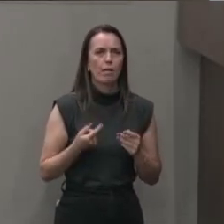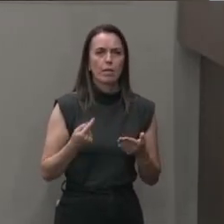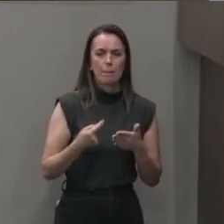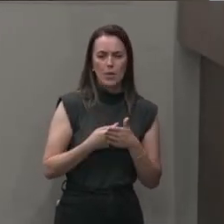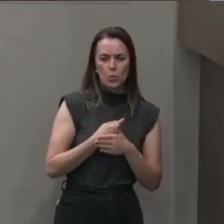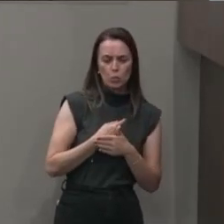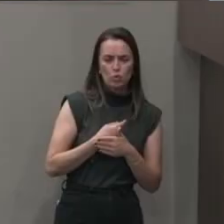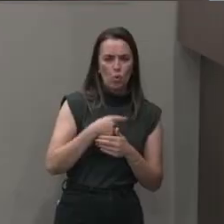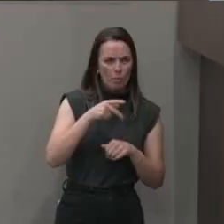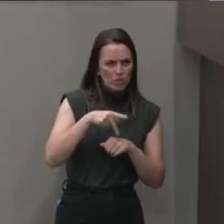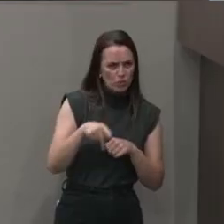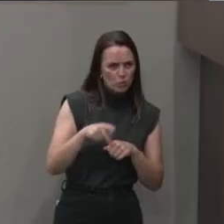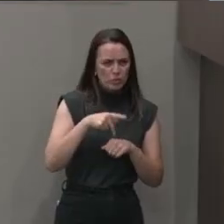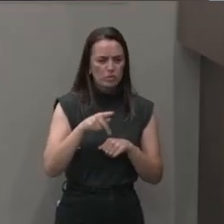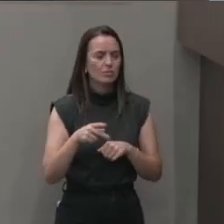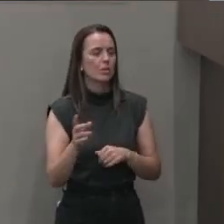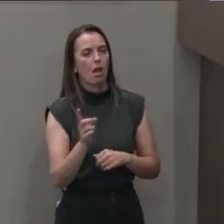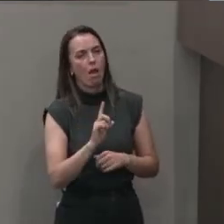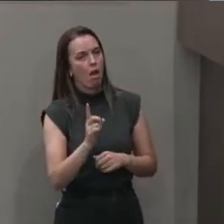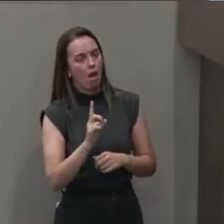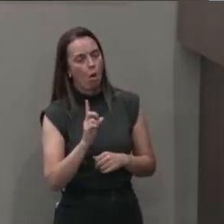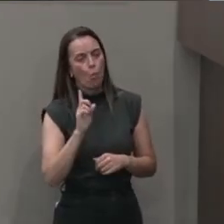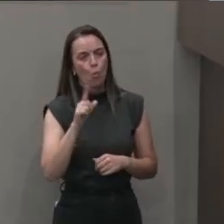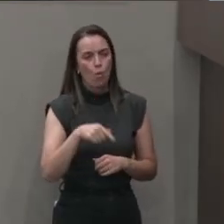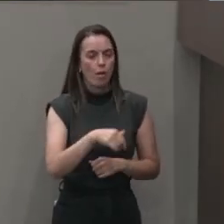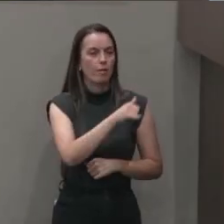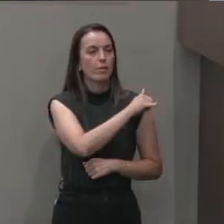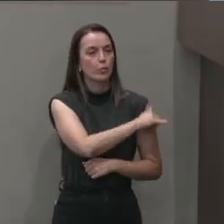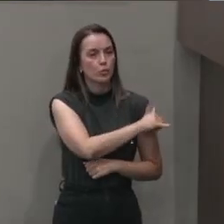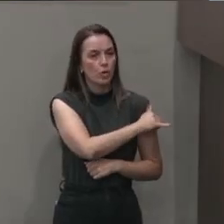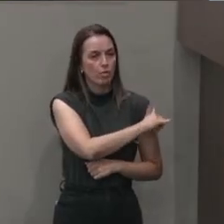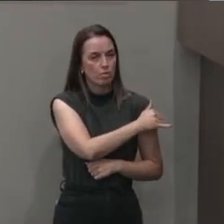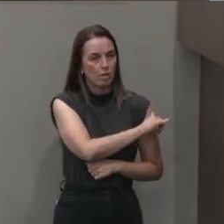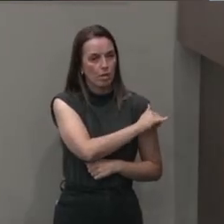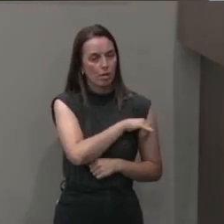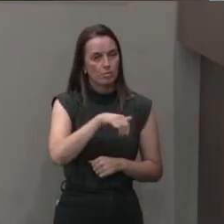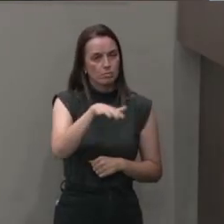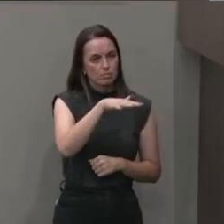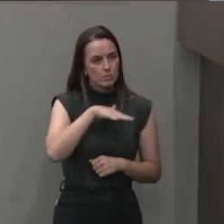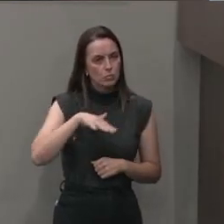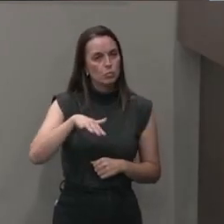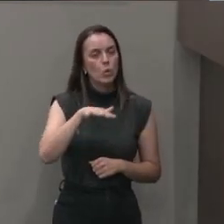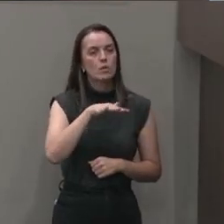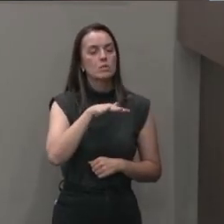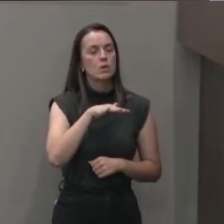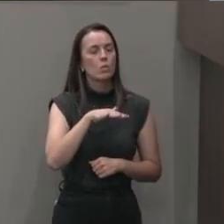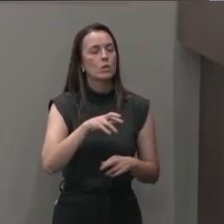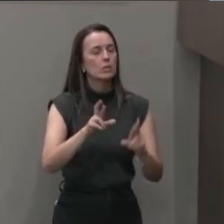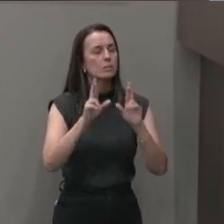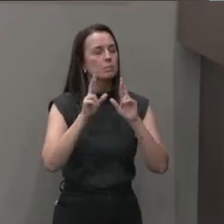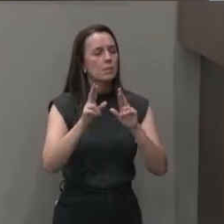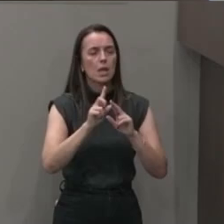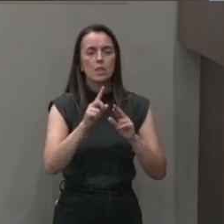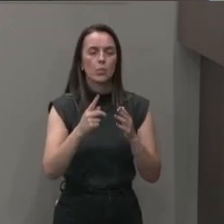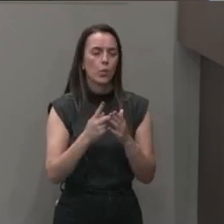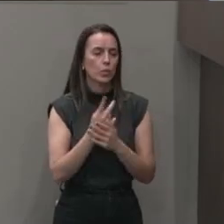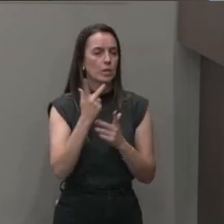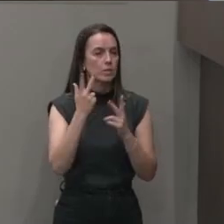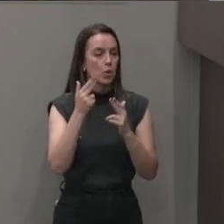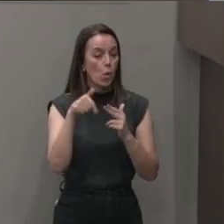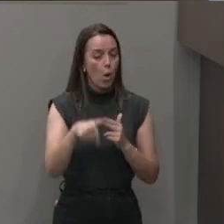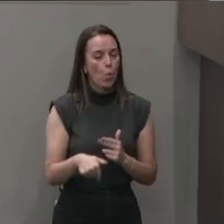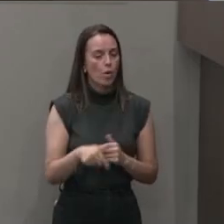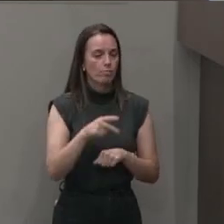Passo Fundo, qual que era a situação. Então, a situação é essa, é um caso do Rio de Janeiro, que não se repita aqui em Passo Fundo,